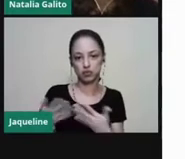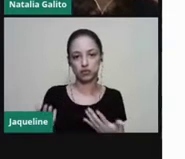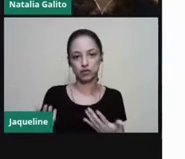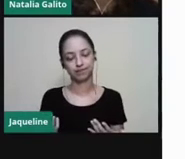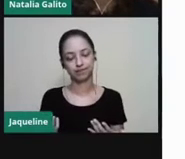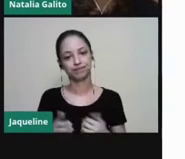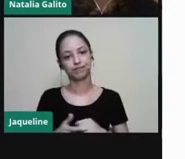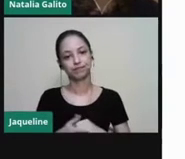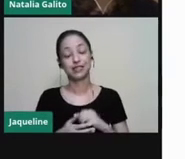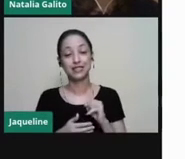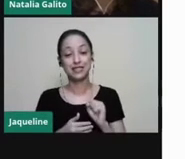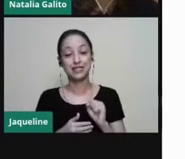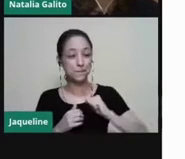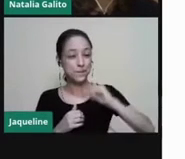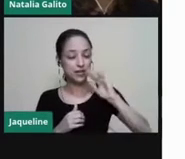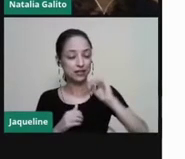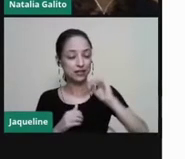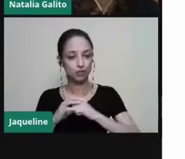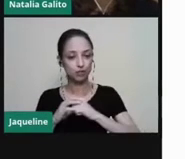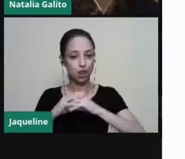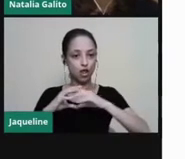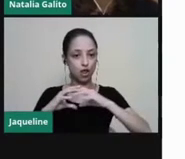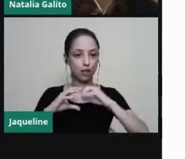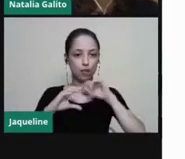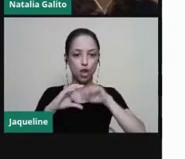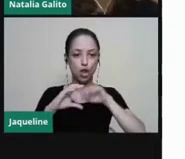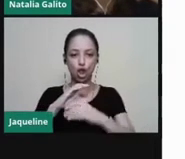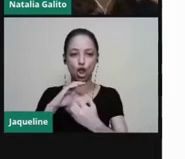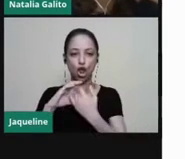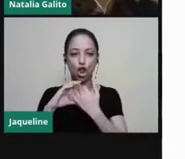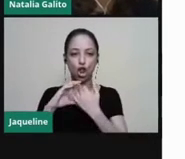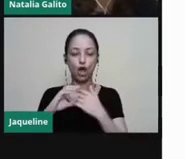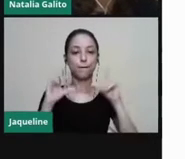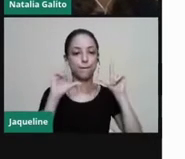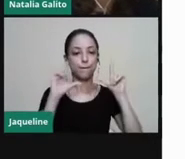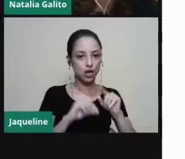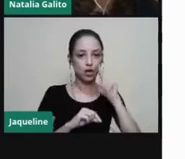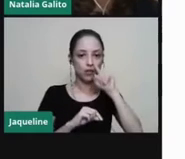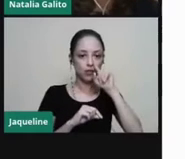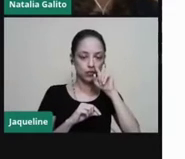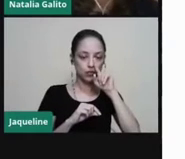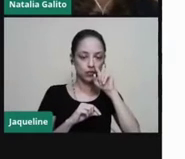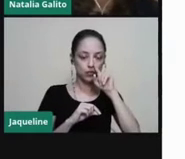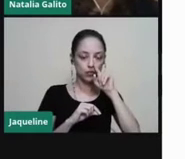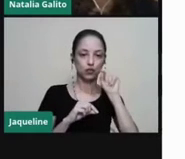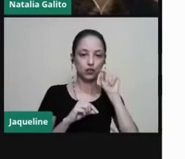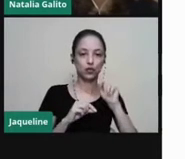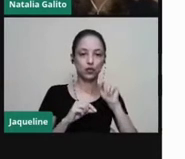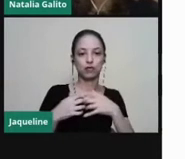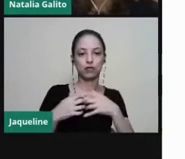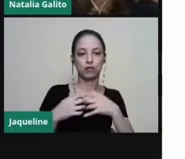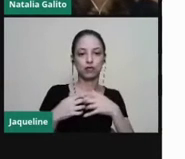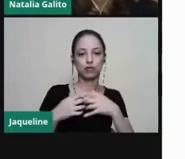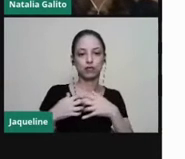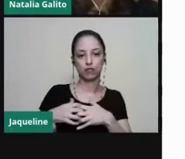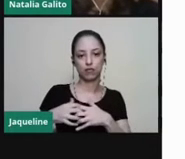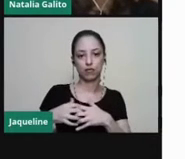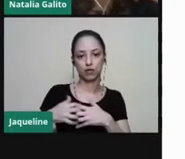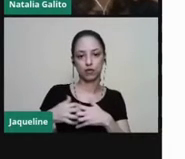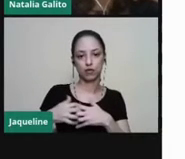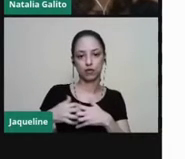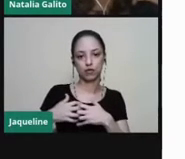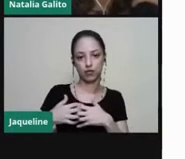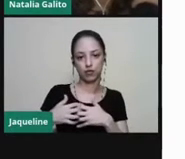maior a dilatação mediada pelo fluxo, menor o risco cardiovascular, ou seja, uma relação inversa entre essas duas